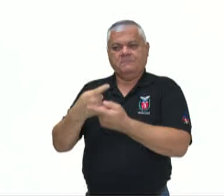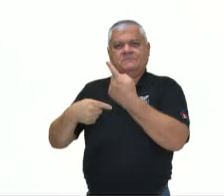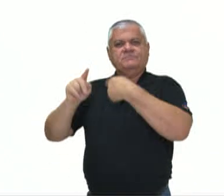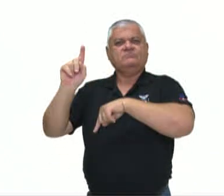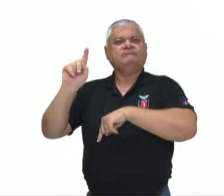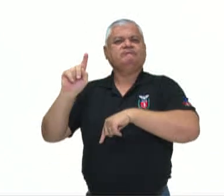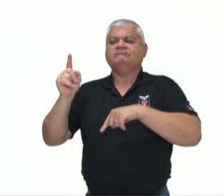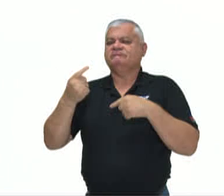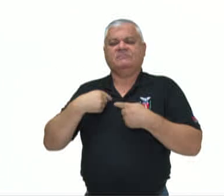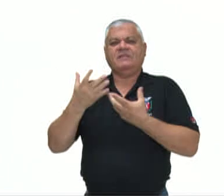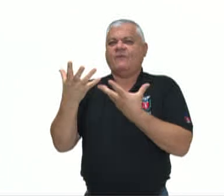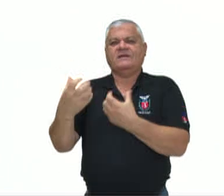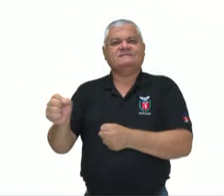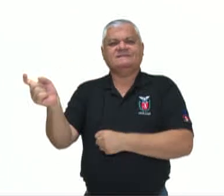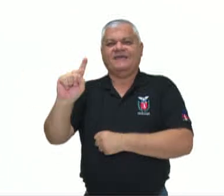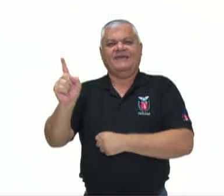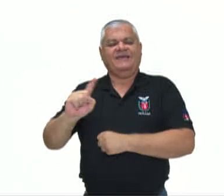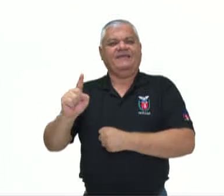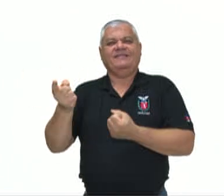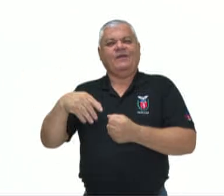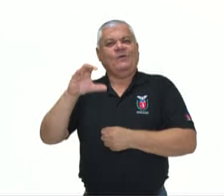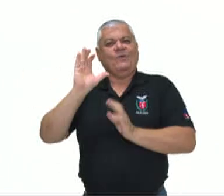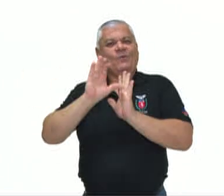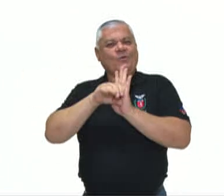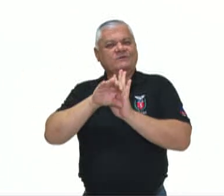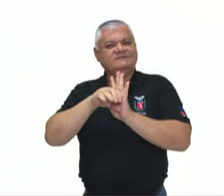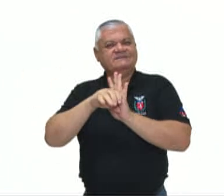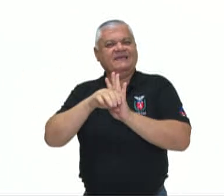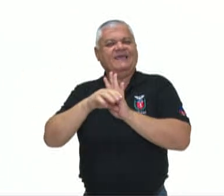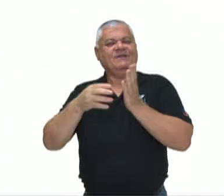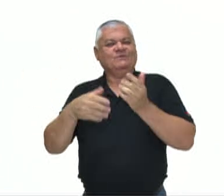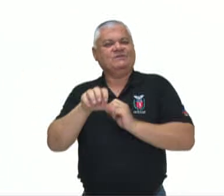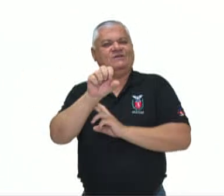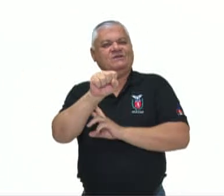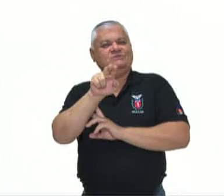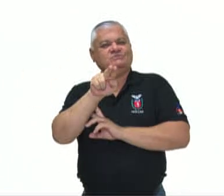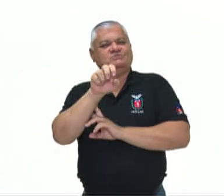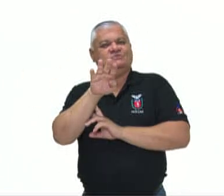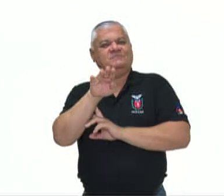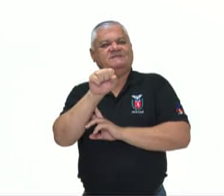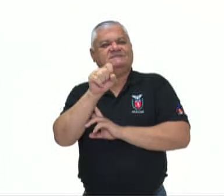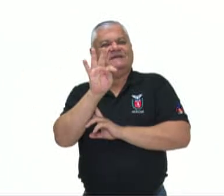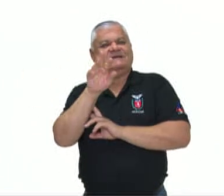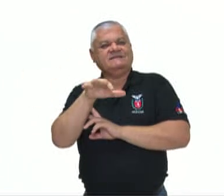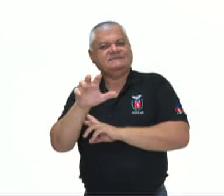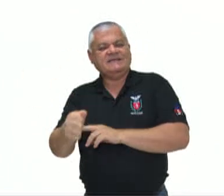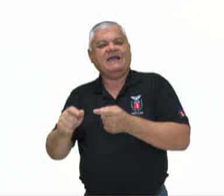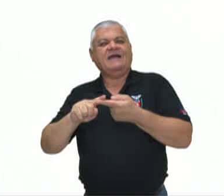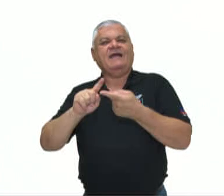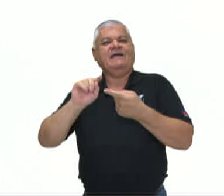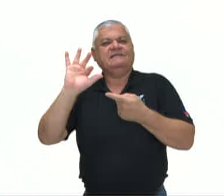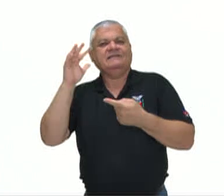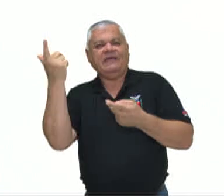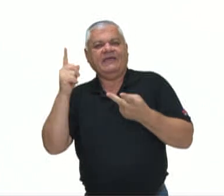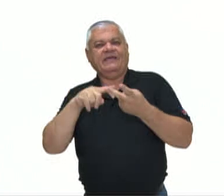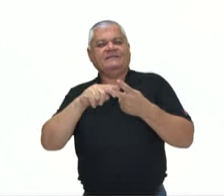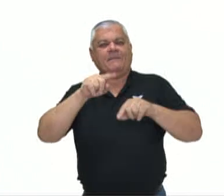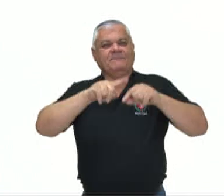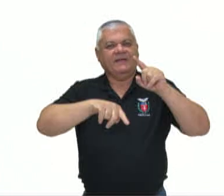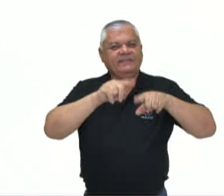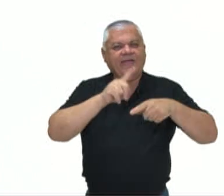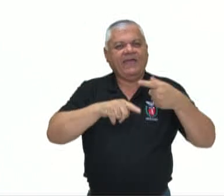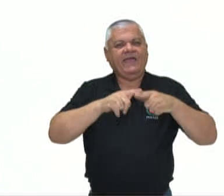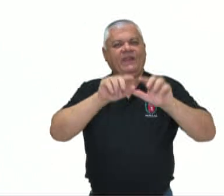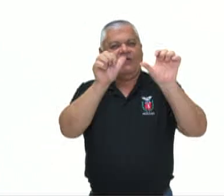idealismo platônico a partir do conceito de substância e suas oposições, essência e acidente, matéria e forma, e